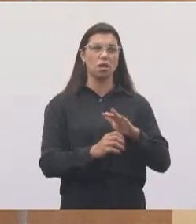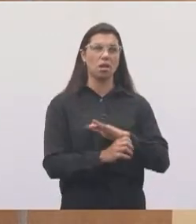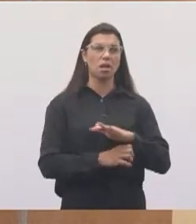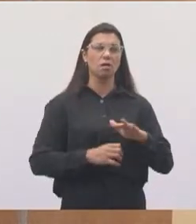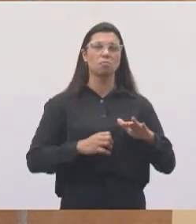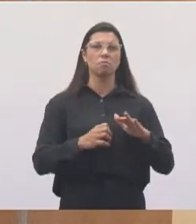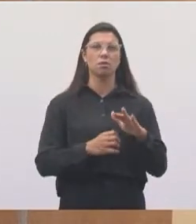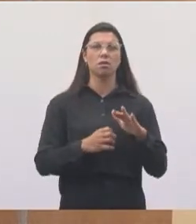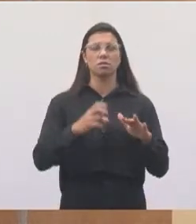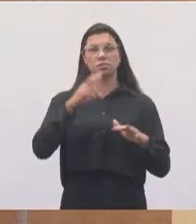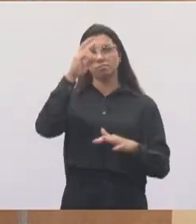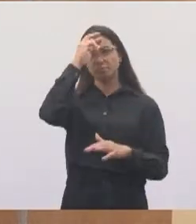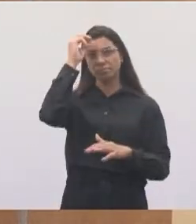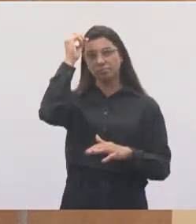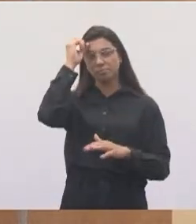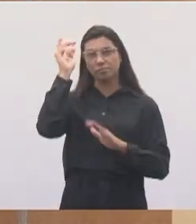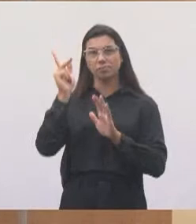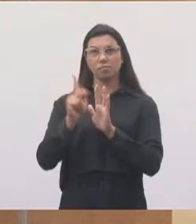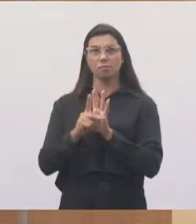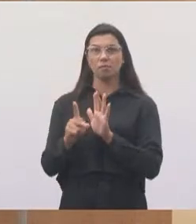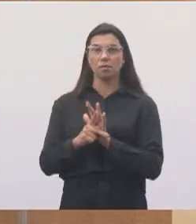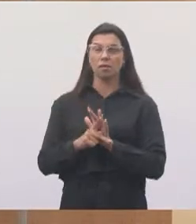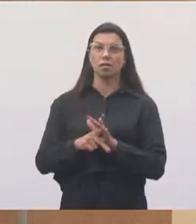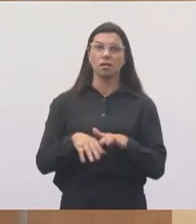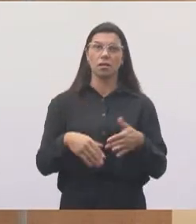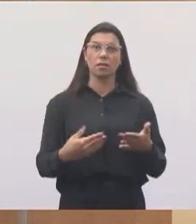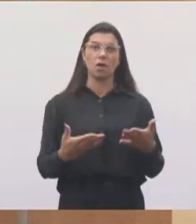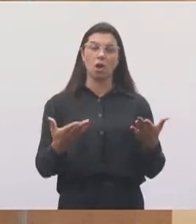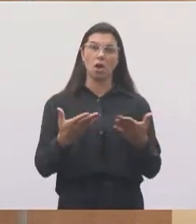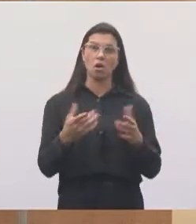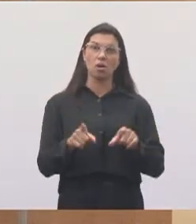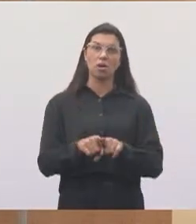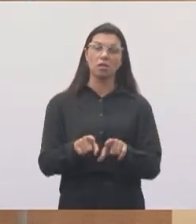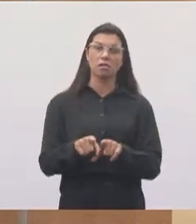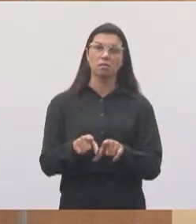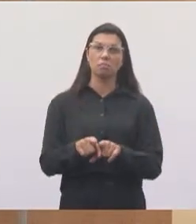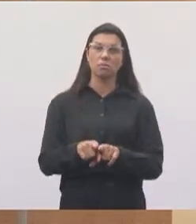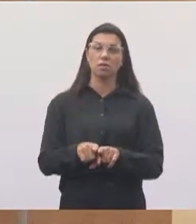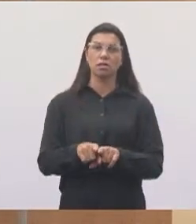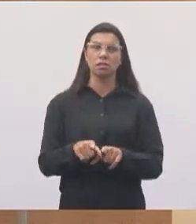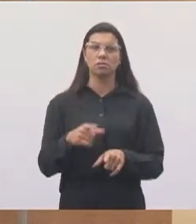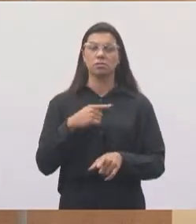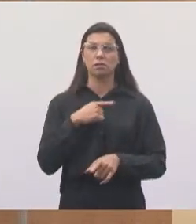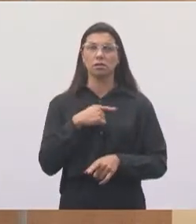realizado apresentou alguns possíveis cenários para o